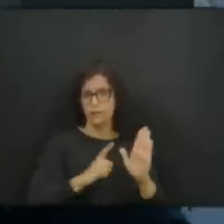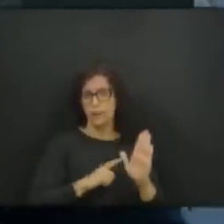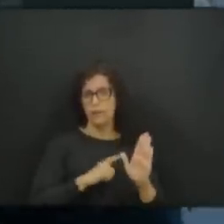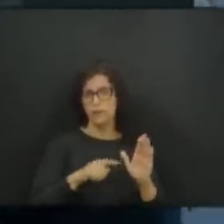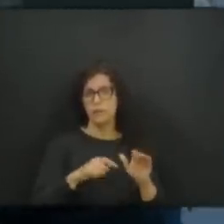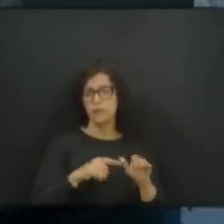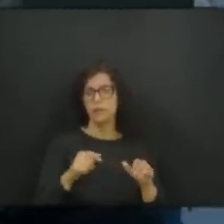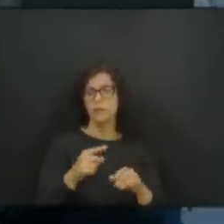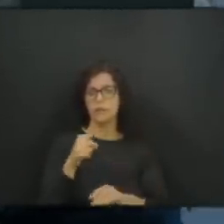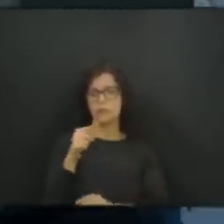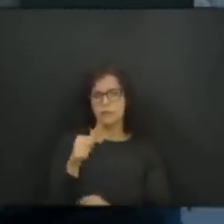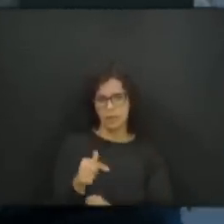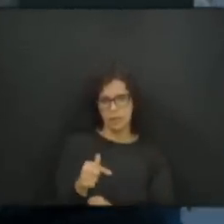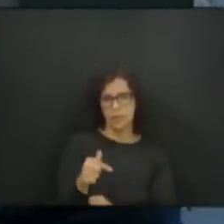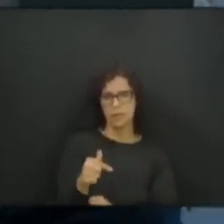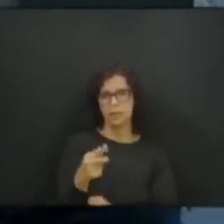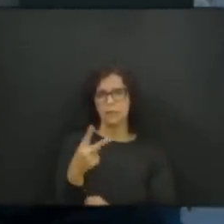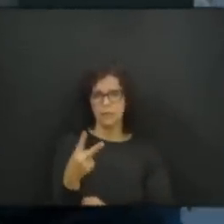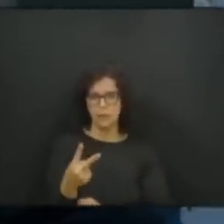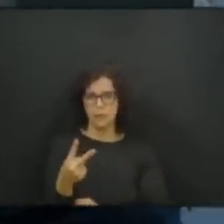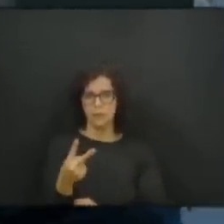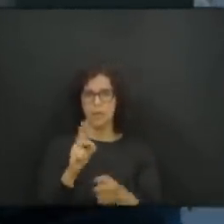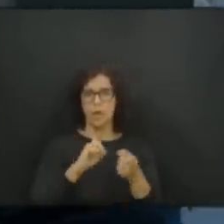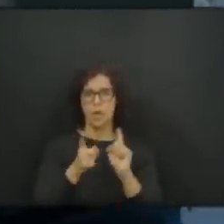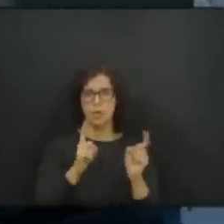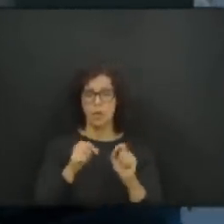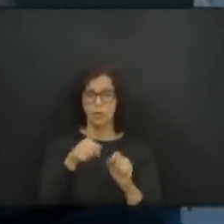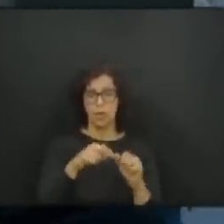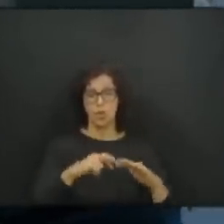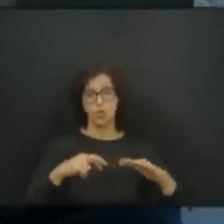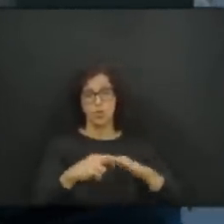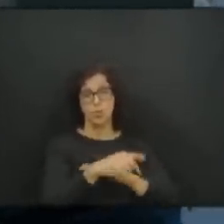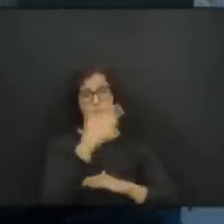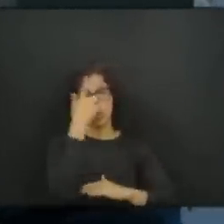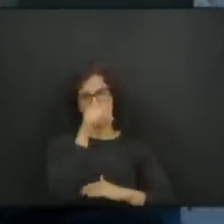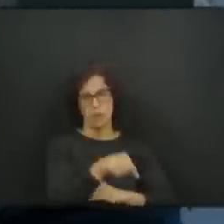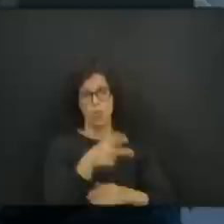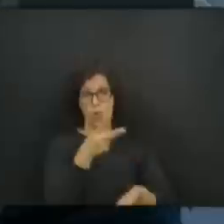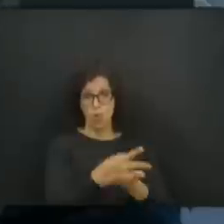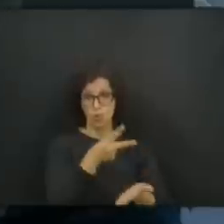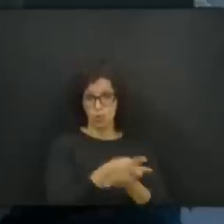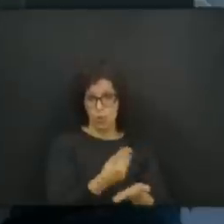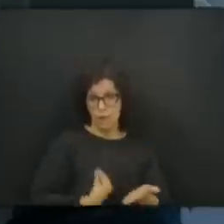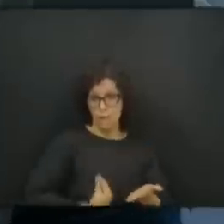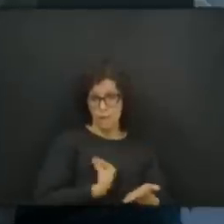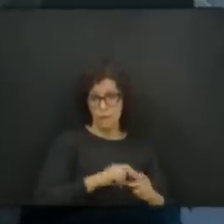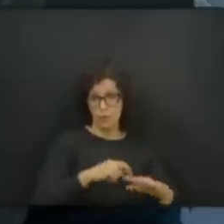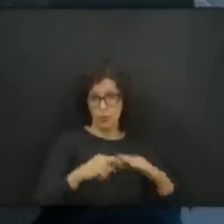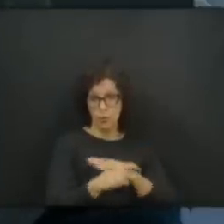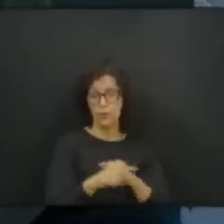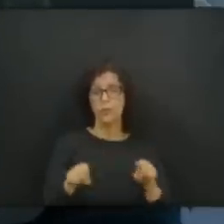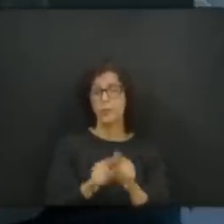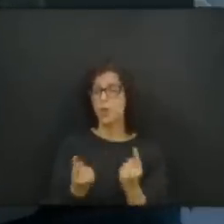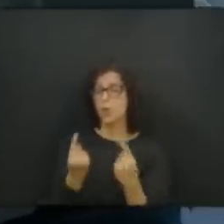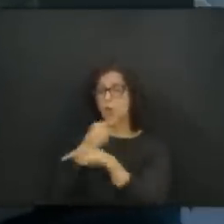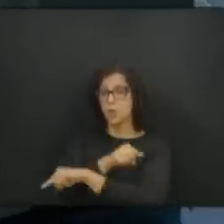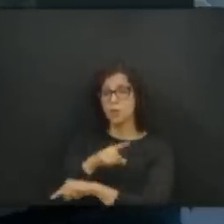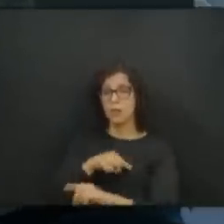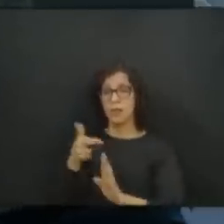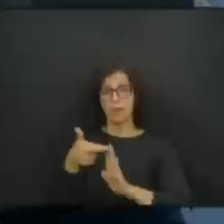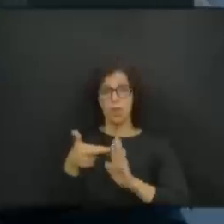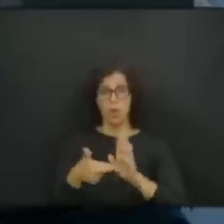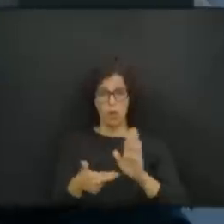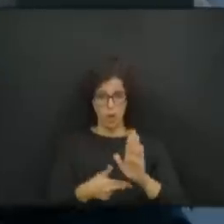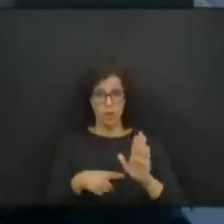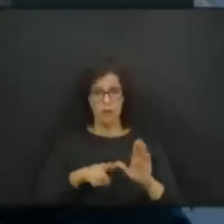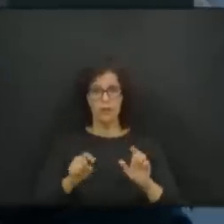na sua Sept septuagésima segunda reunião ordinária também sua presidente a cidade as